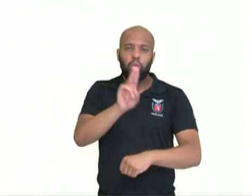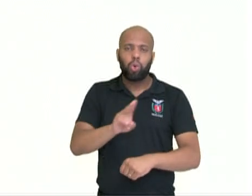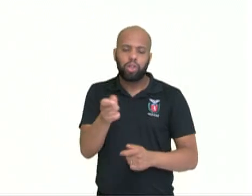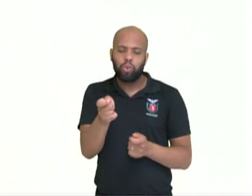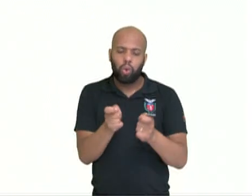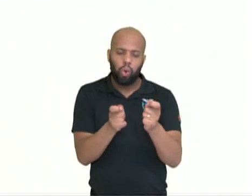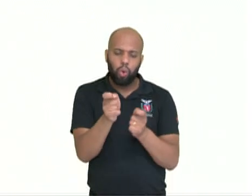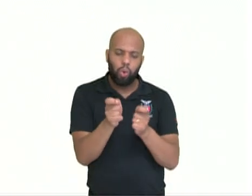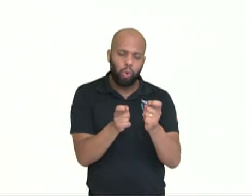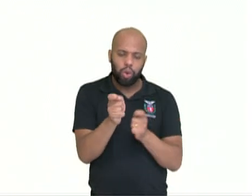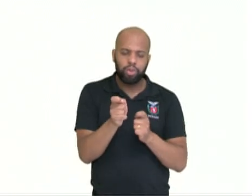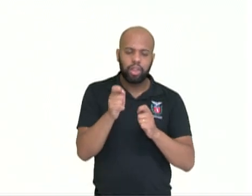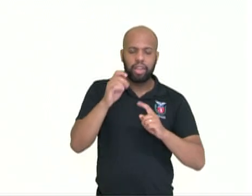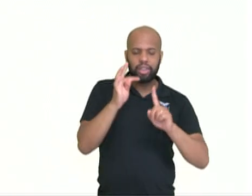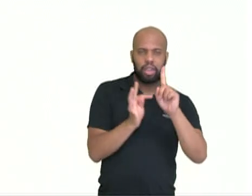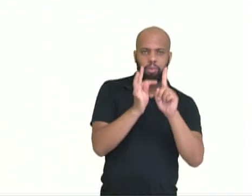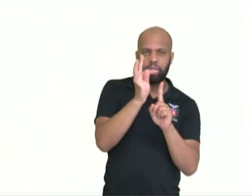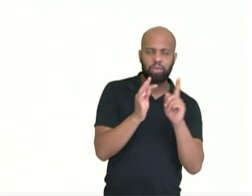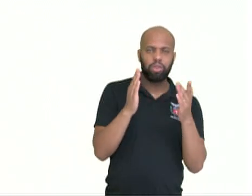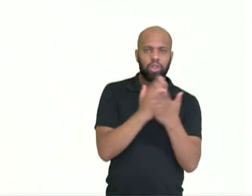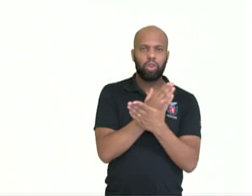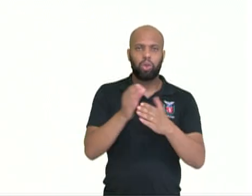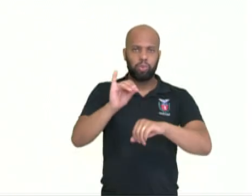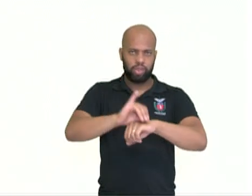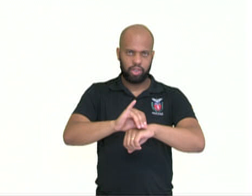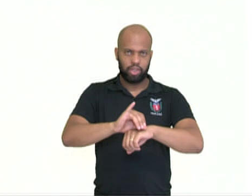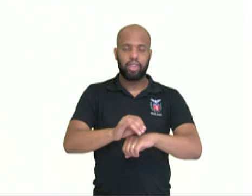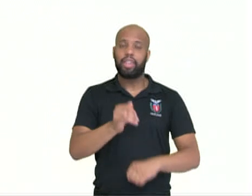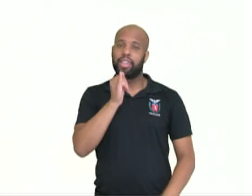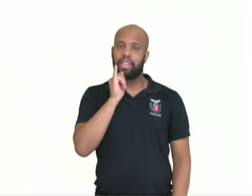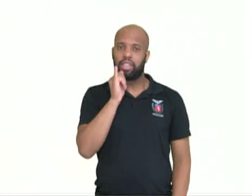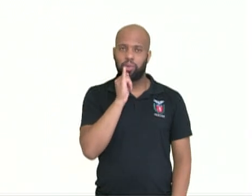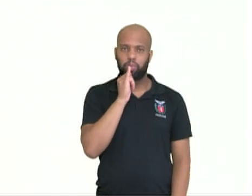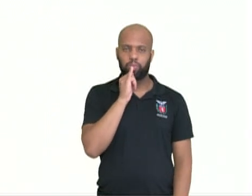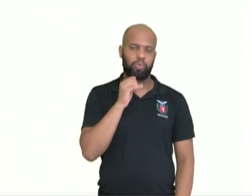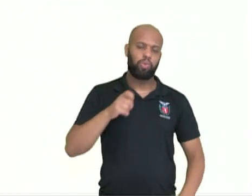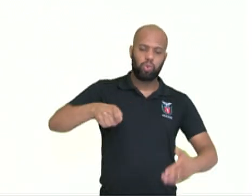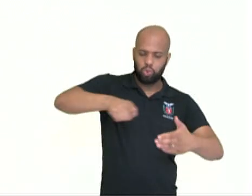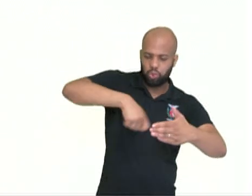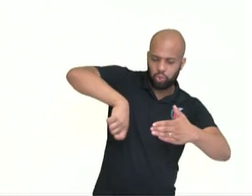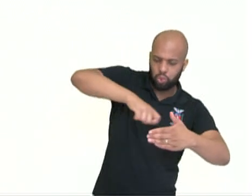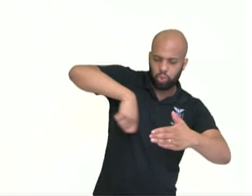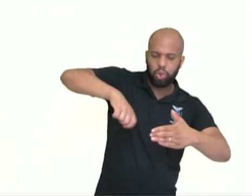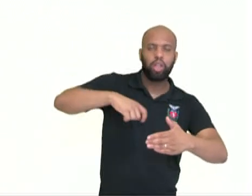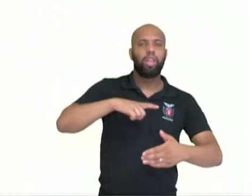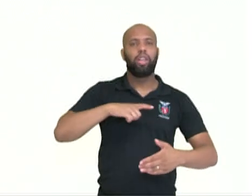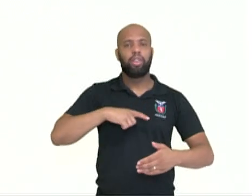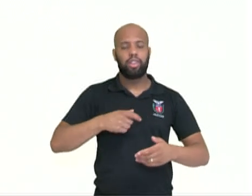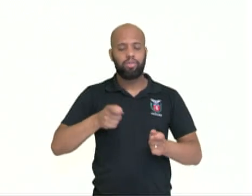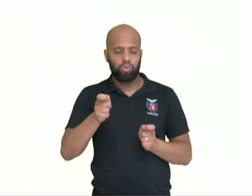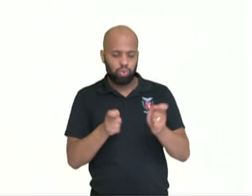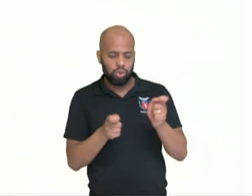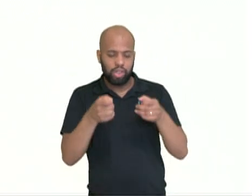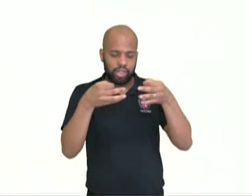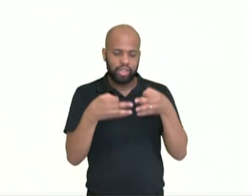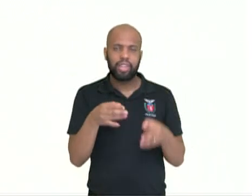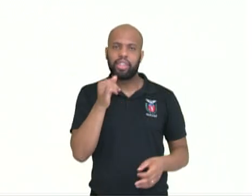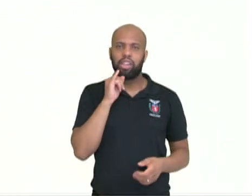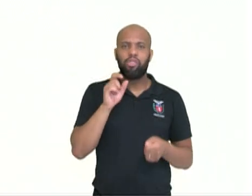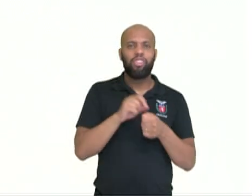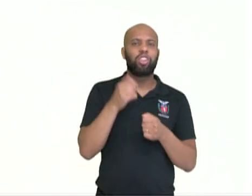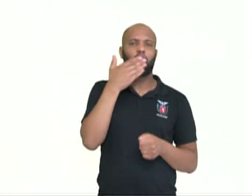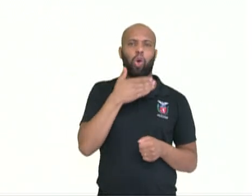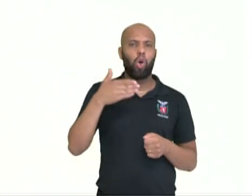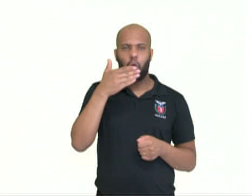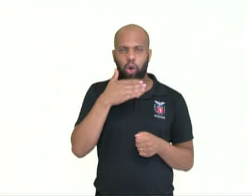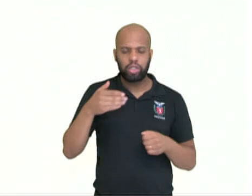produto final perfeitamente, né? Exemplo, na cozinha, você tem que controlar lá a temperatura do que você está fazendo, se for fazer um pavê, algo assim,